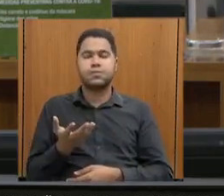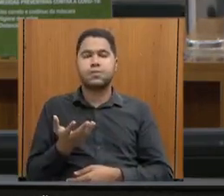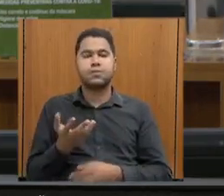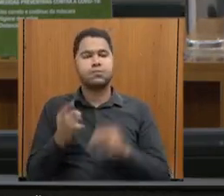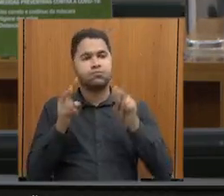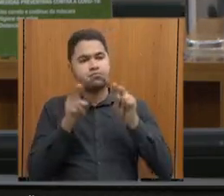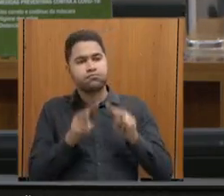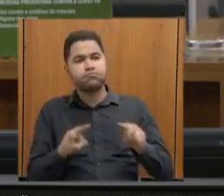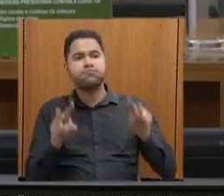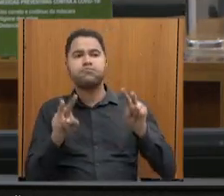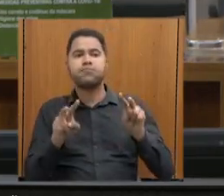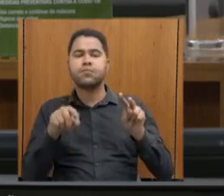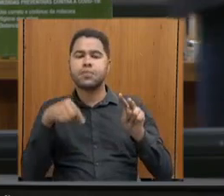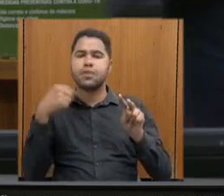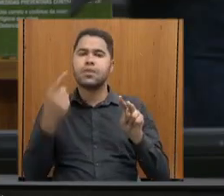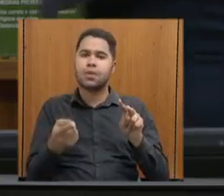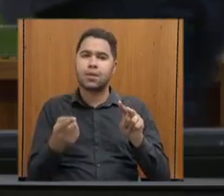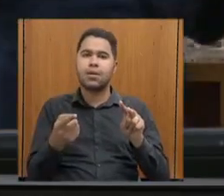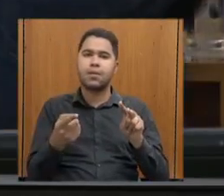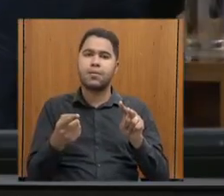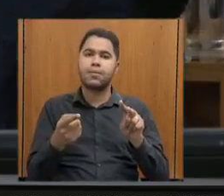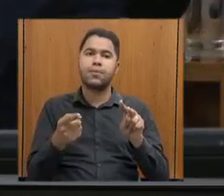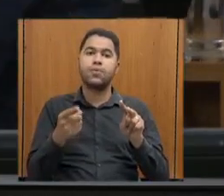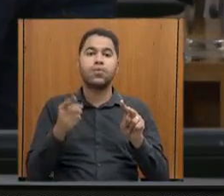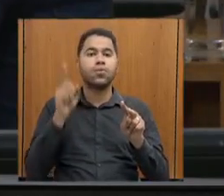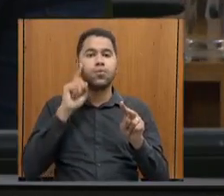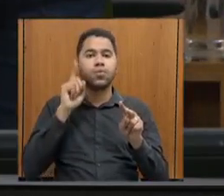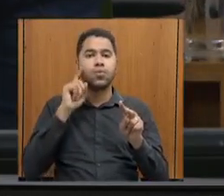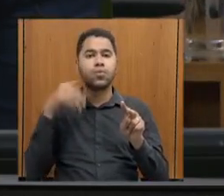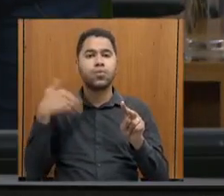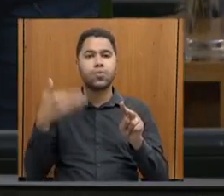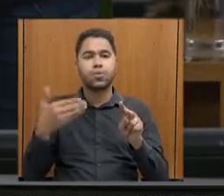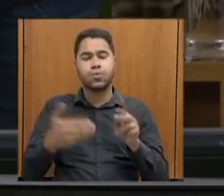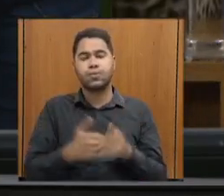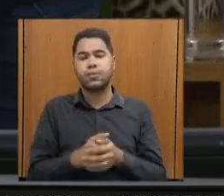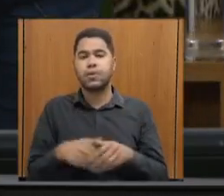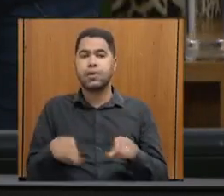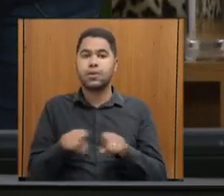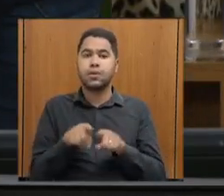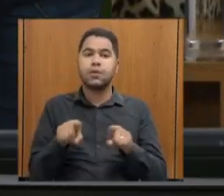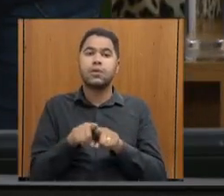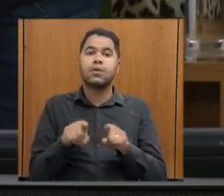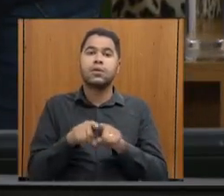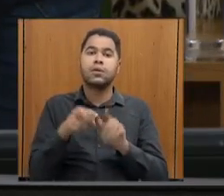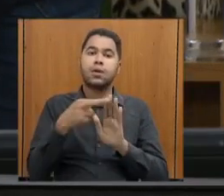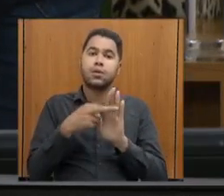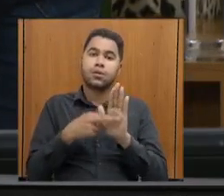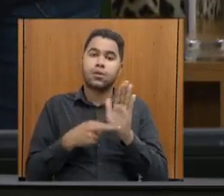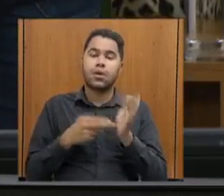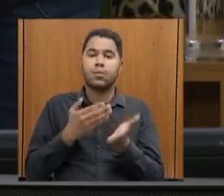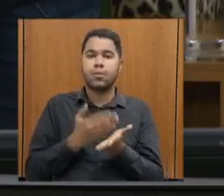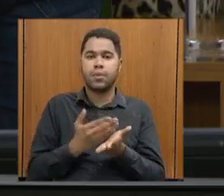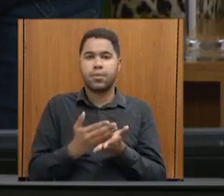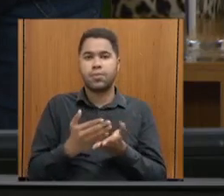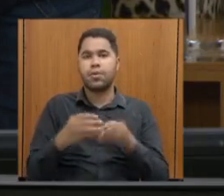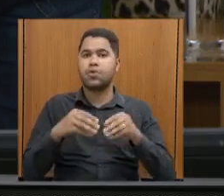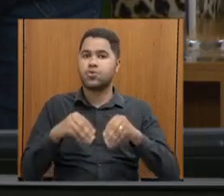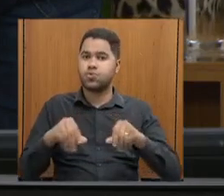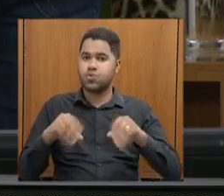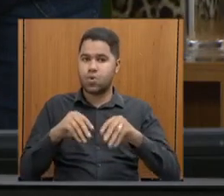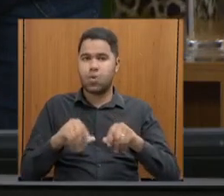enxergar para além daquilo que está ali no dia a dia né além da atualização das normas de parcelamento de solo